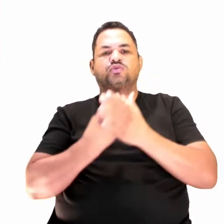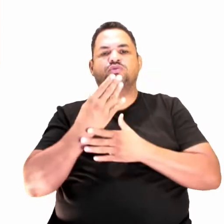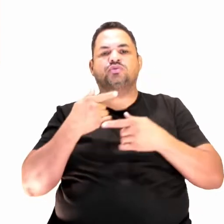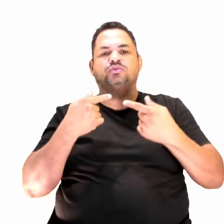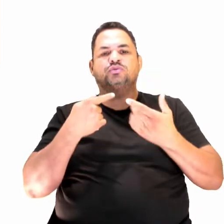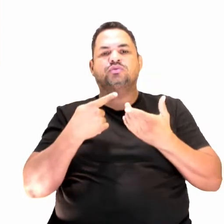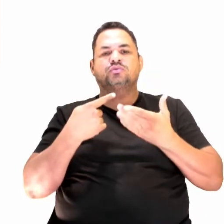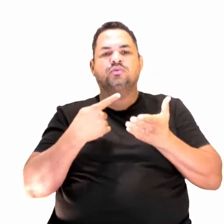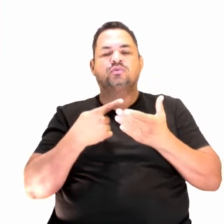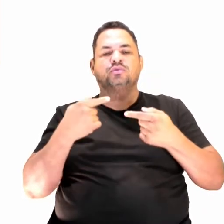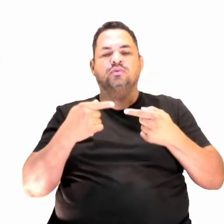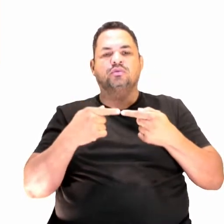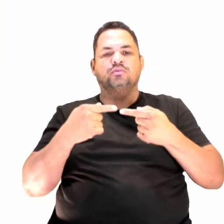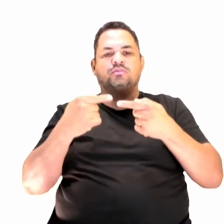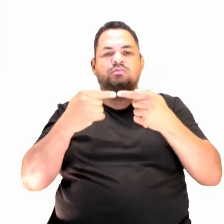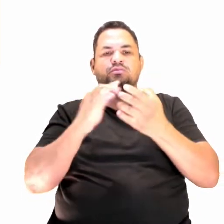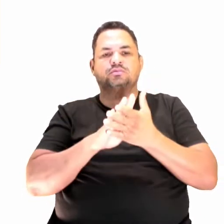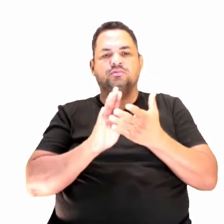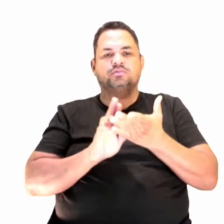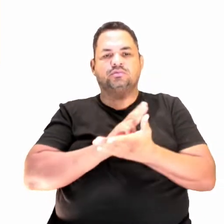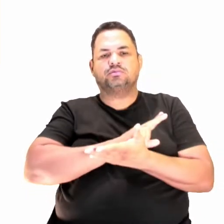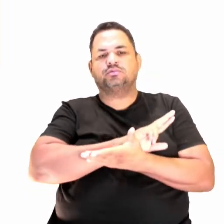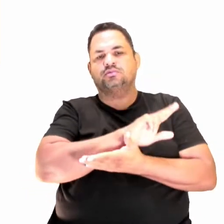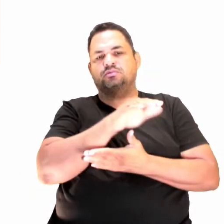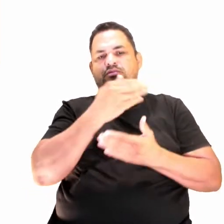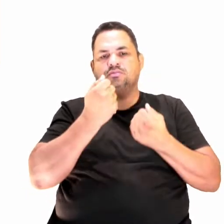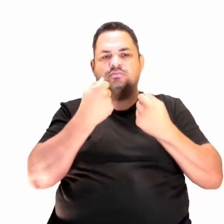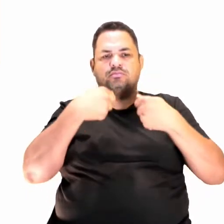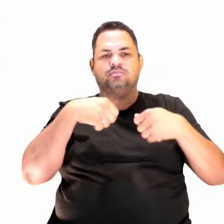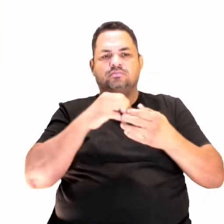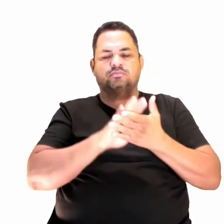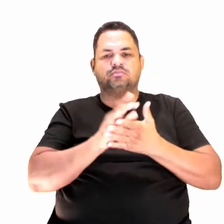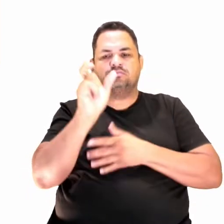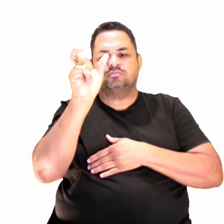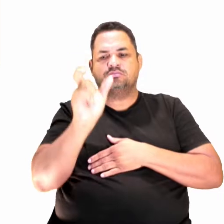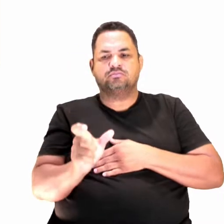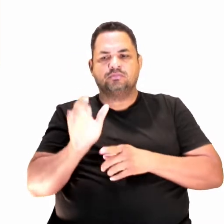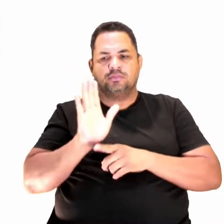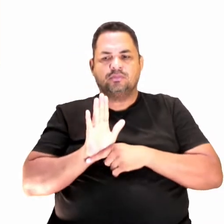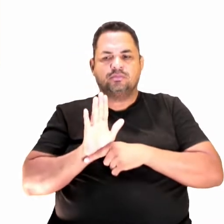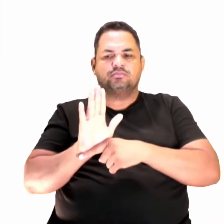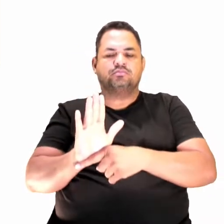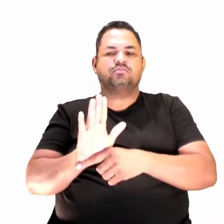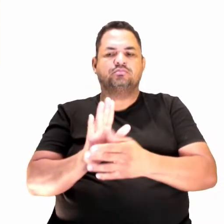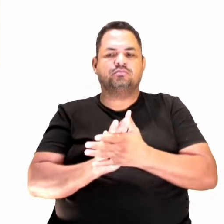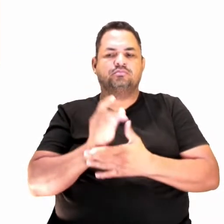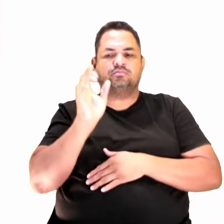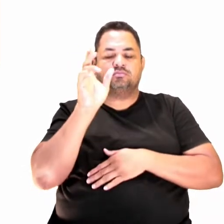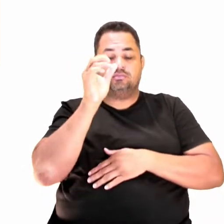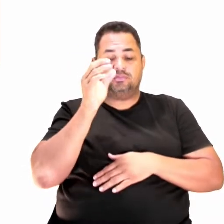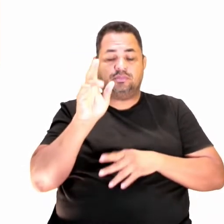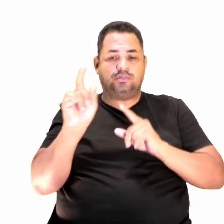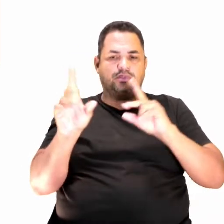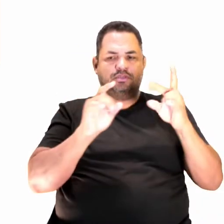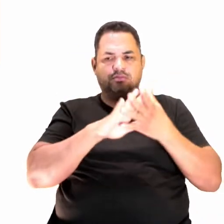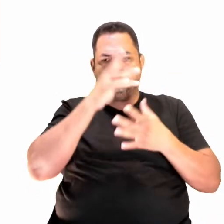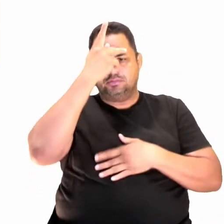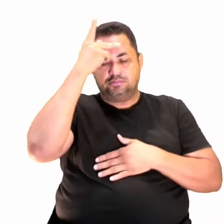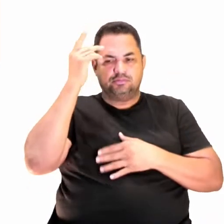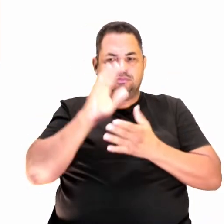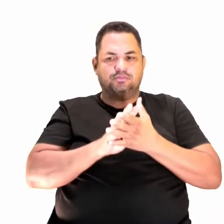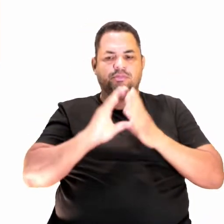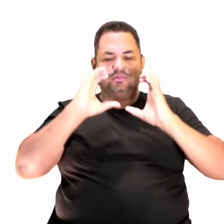causas e fatores contribuintes, incluindo fatores individuais, como comportamento e